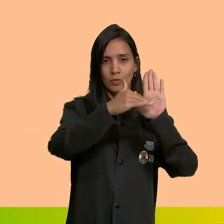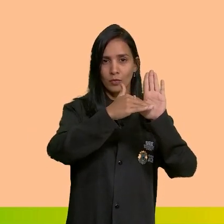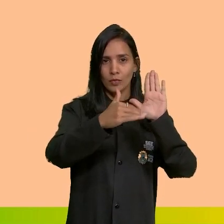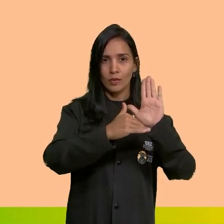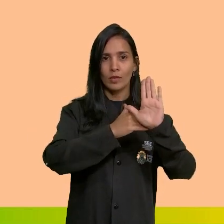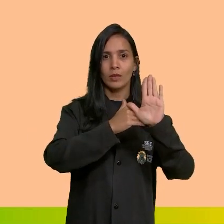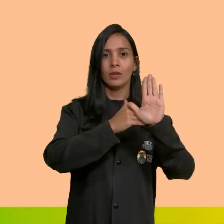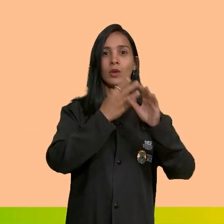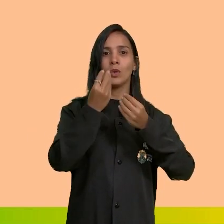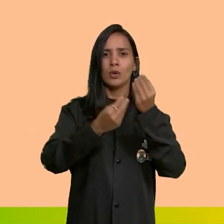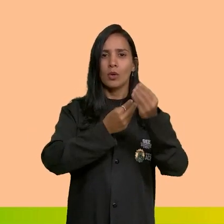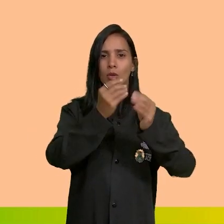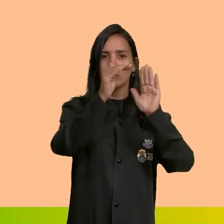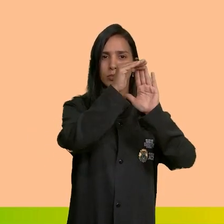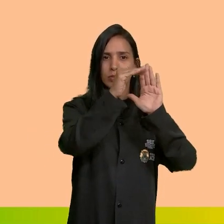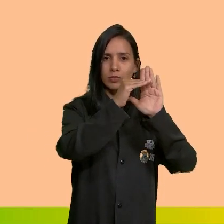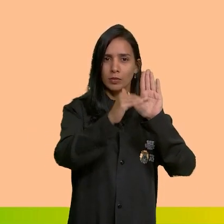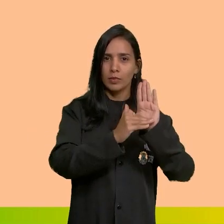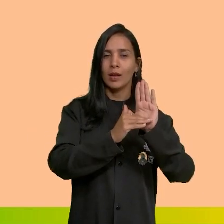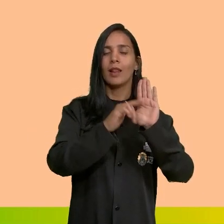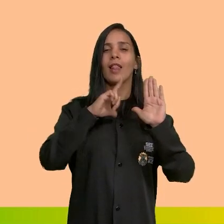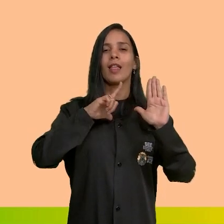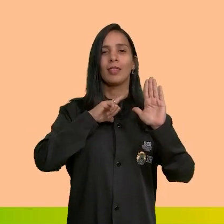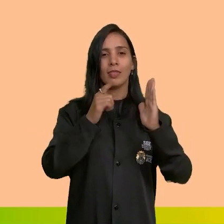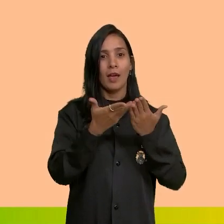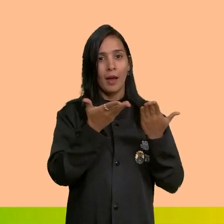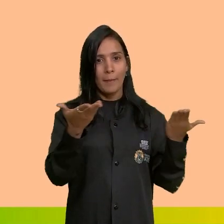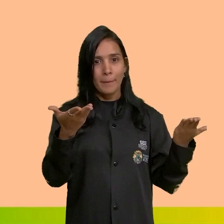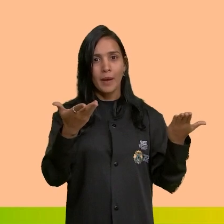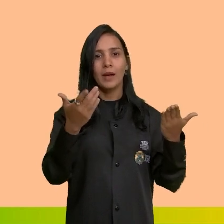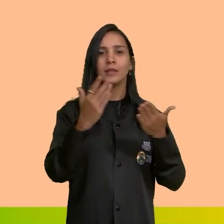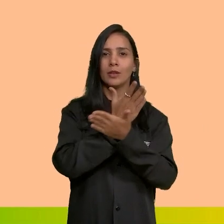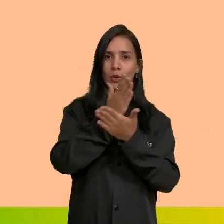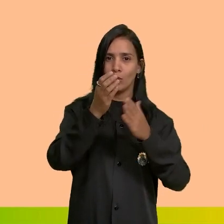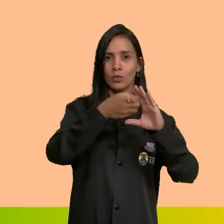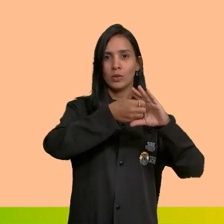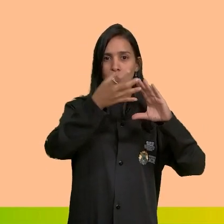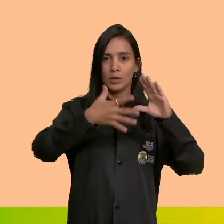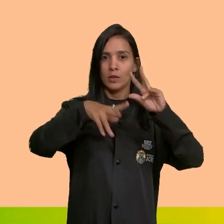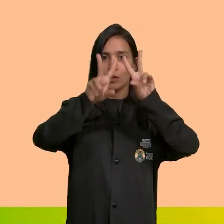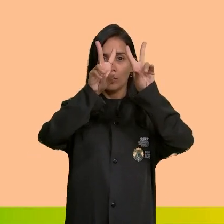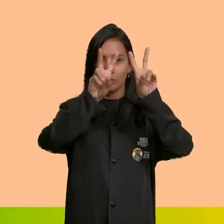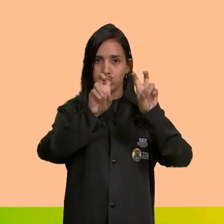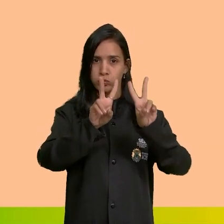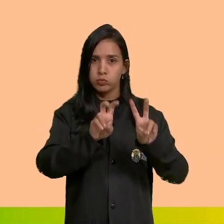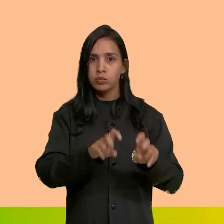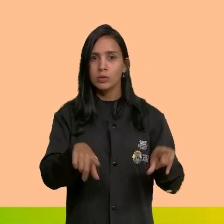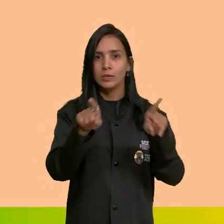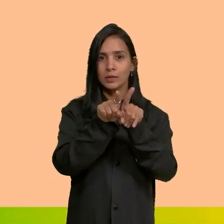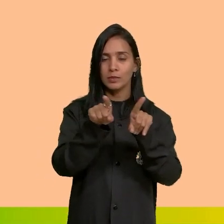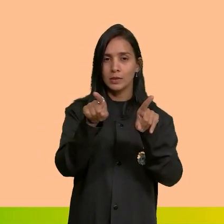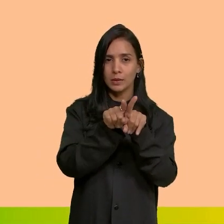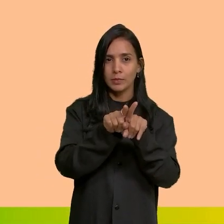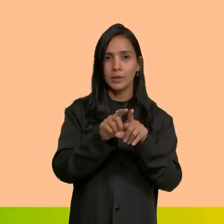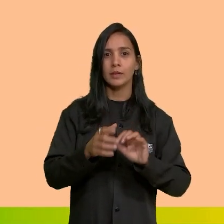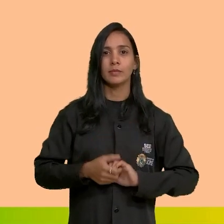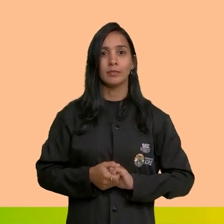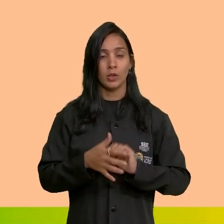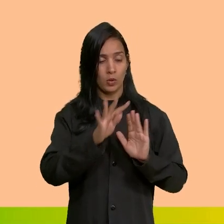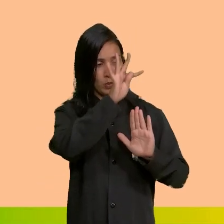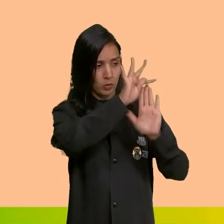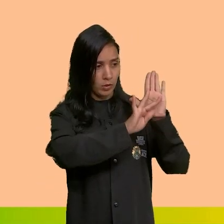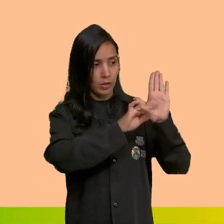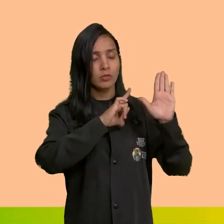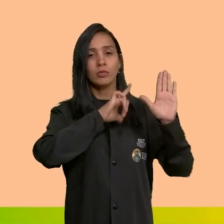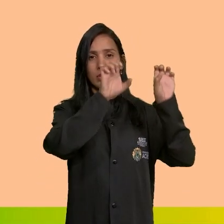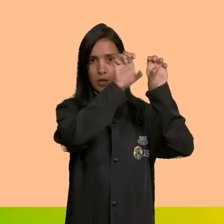teatro, com base em suas características temáticas. Então, o texto ele vai ter essa estrutura que a